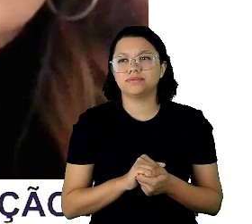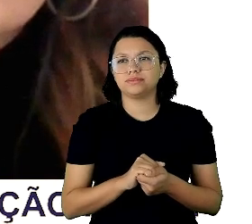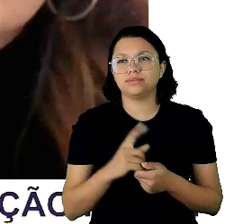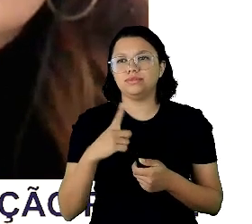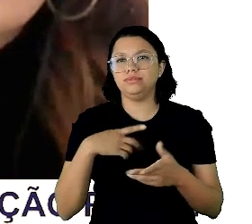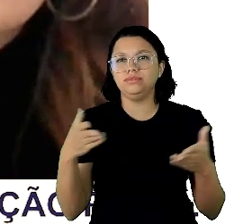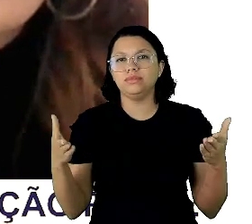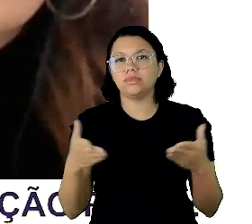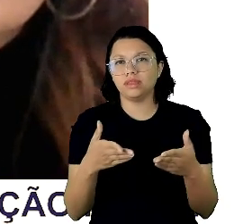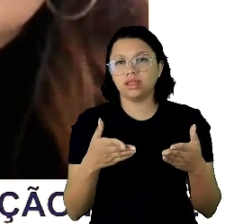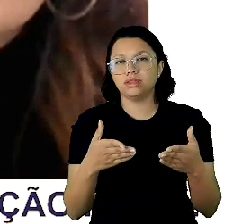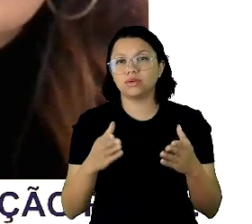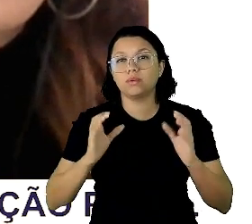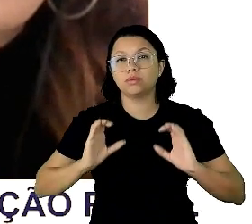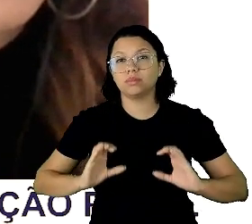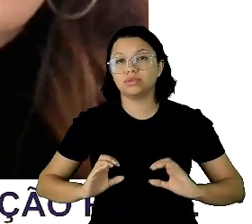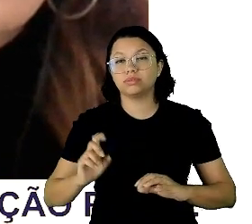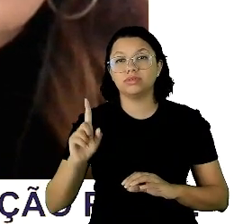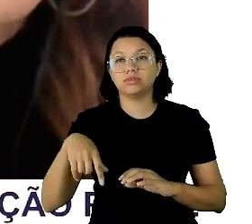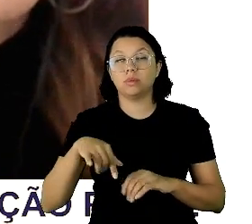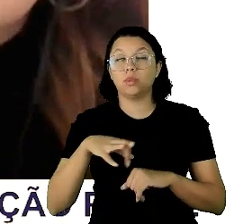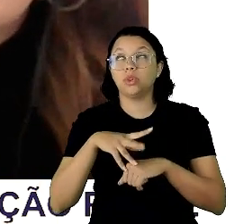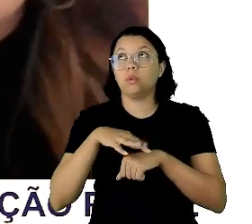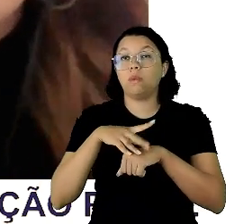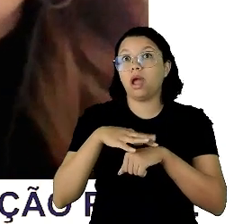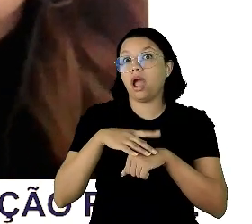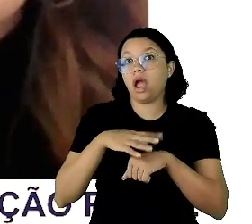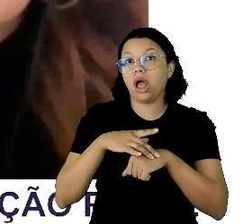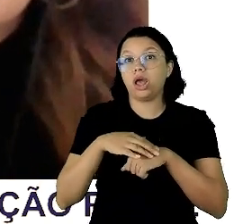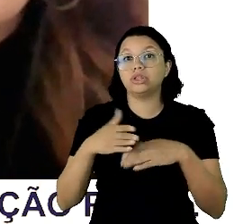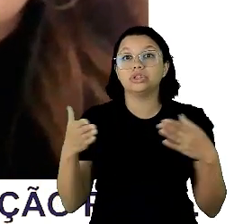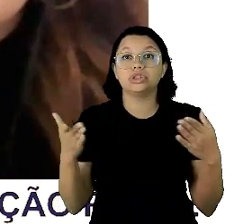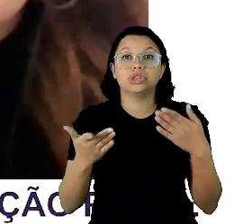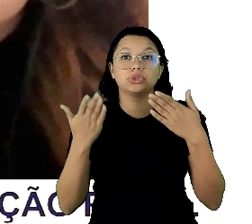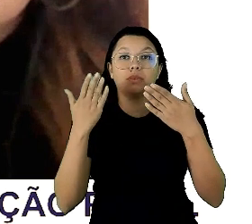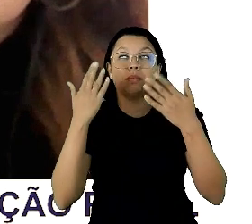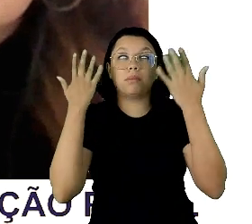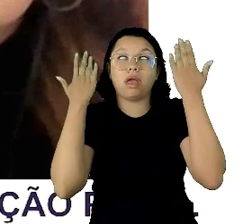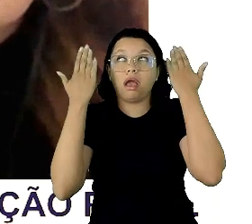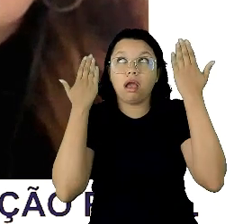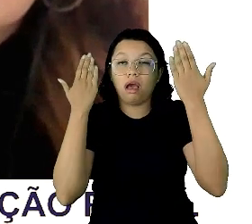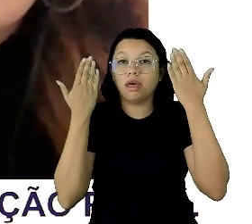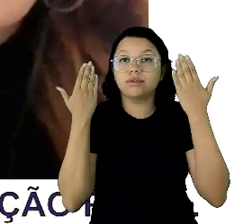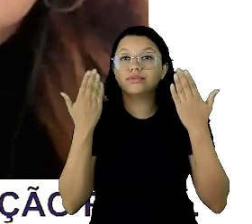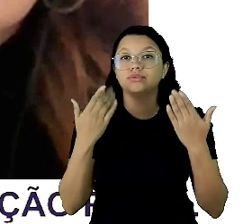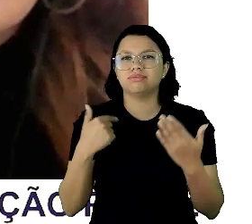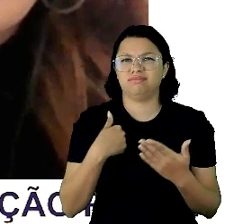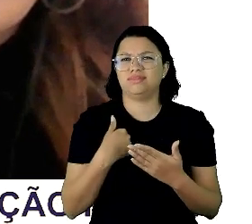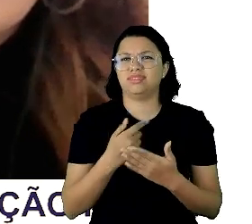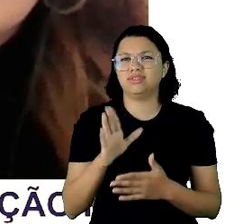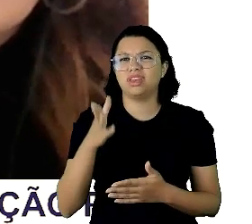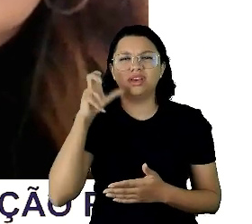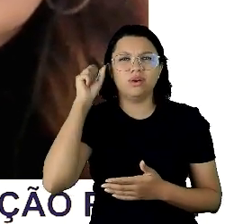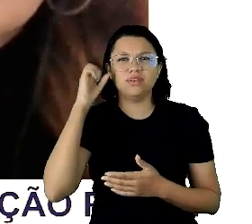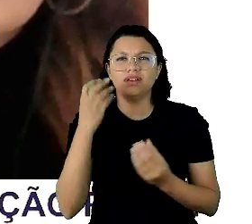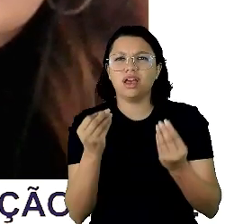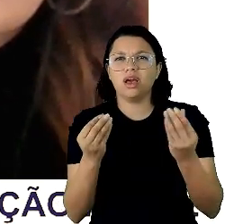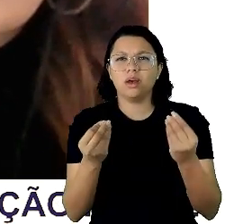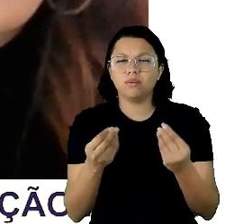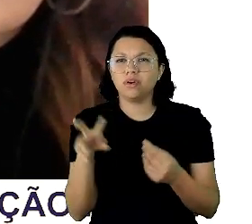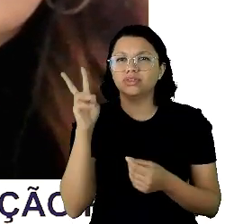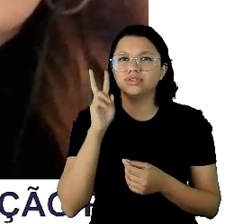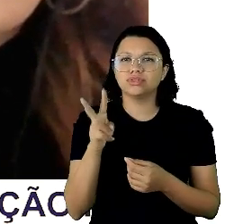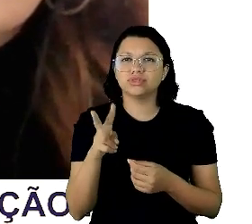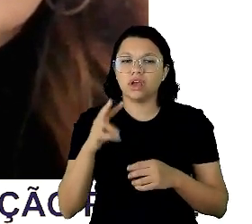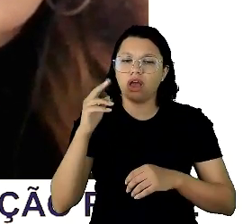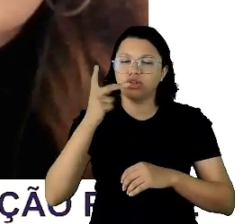essas condutas, são doentes, né, que isso é uma patologia. E eu, pelo menos, já ouvi várias vezes de